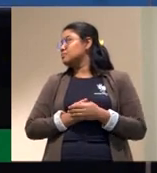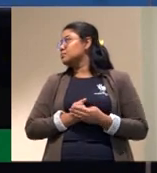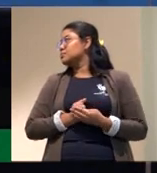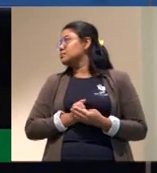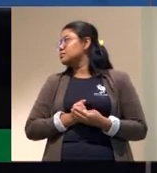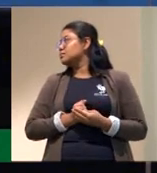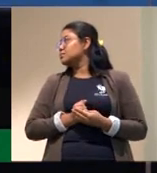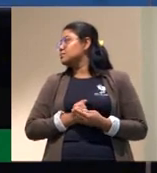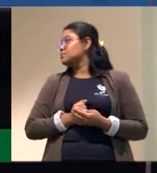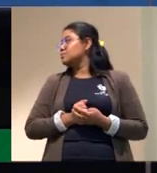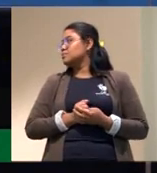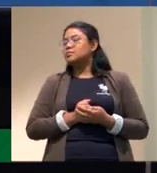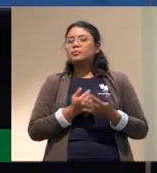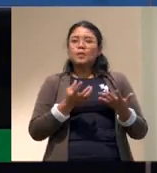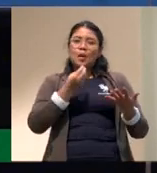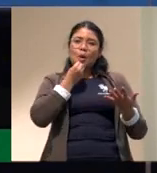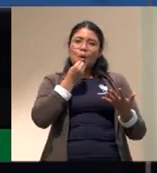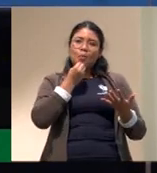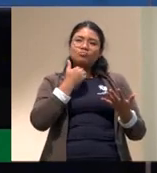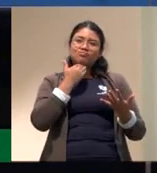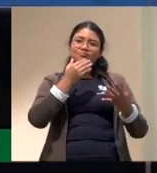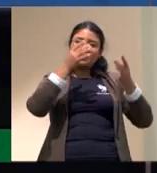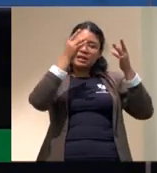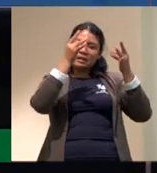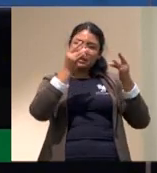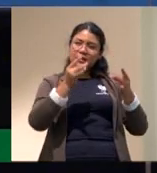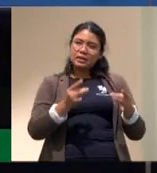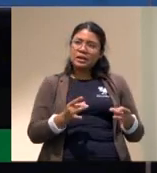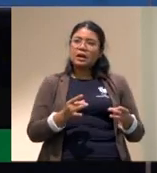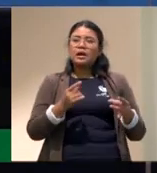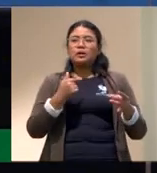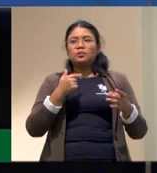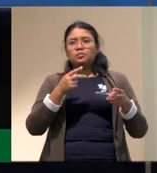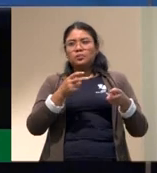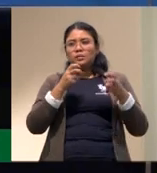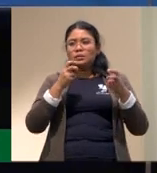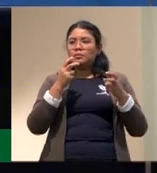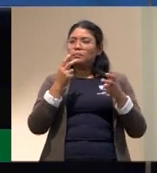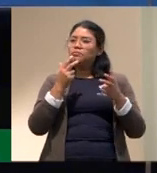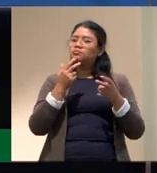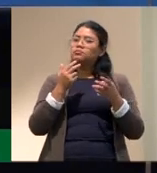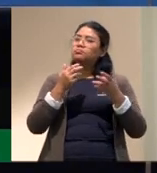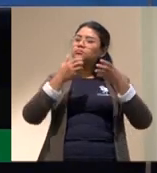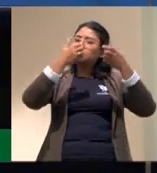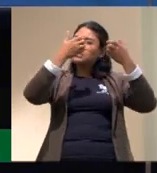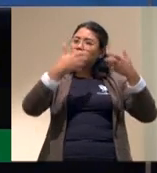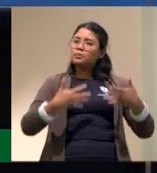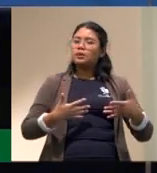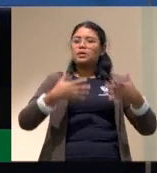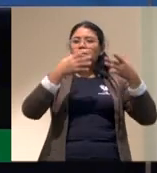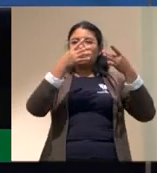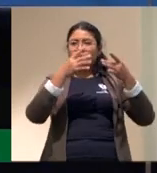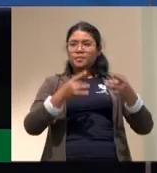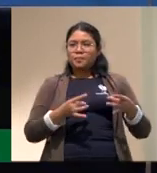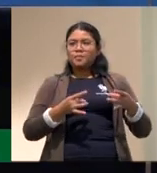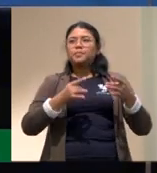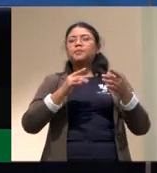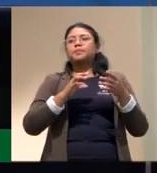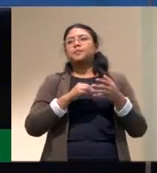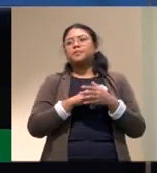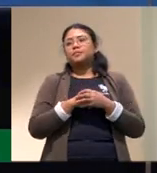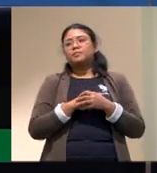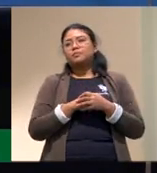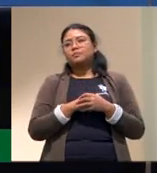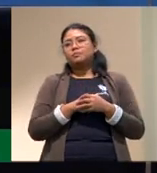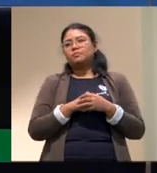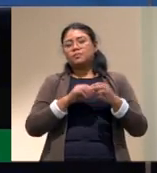Claro que eu não vou poder detalhar muito, mas só para ver se a gente, pelo menos, consensua aqui aquilo que é o núcleo do conteúdo da ação de cada